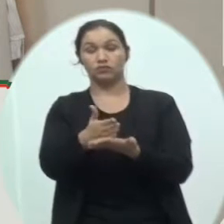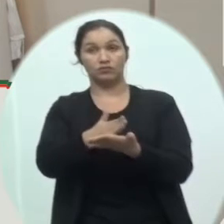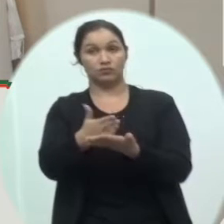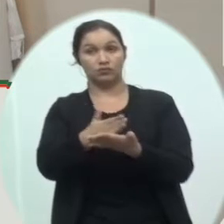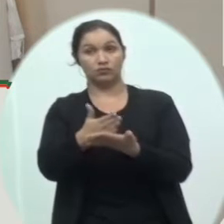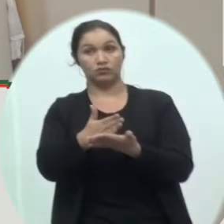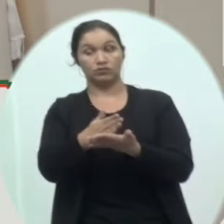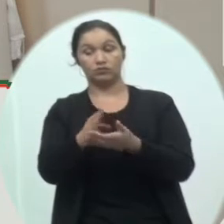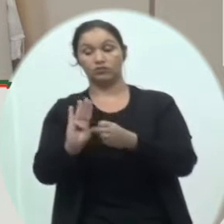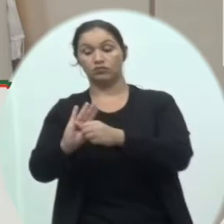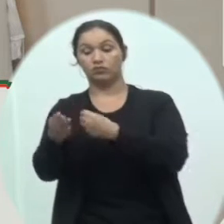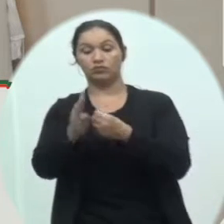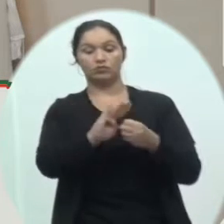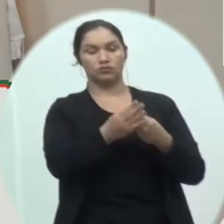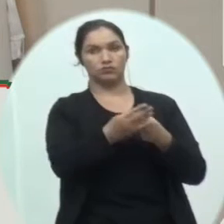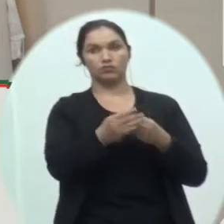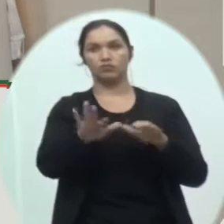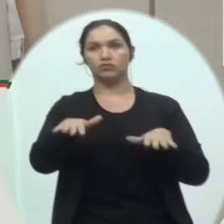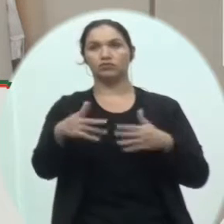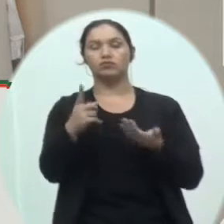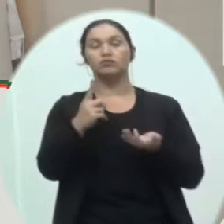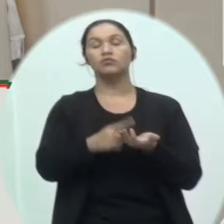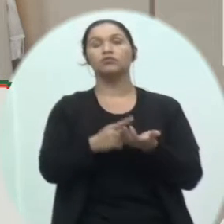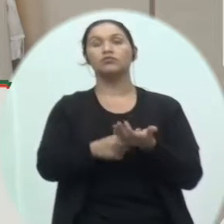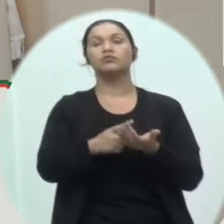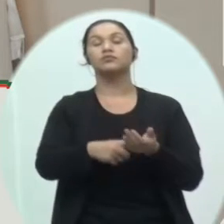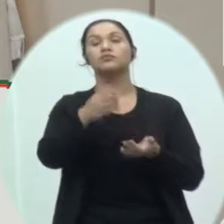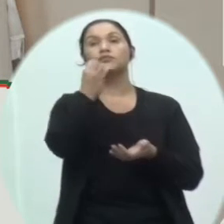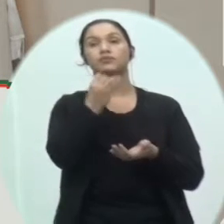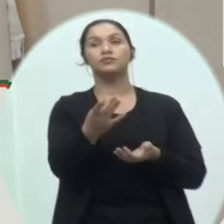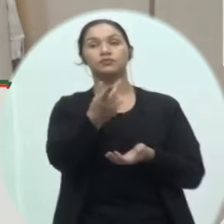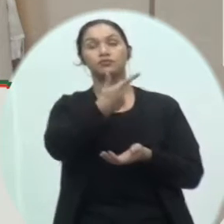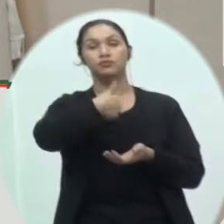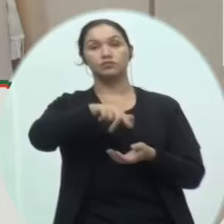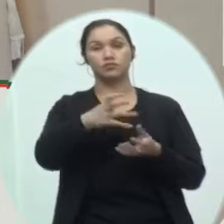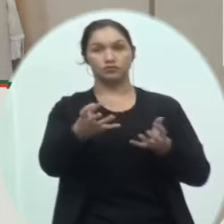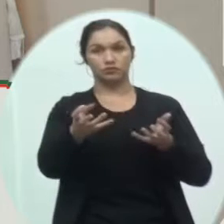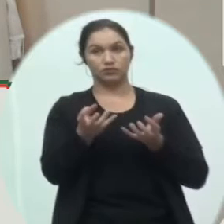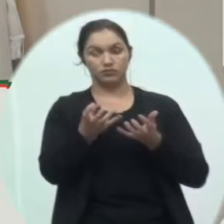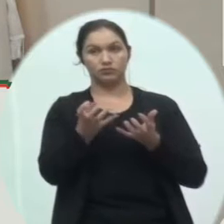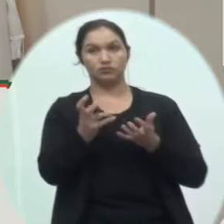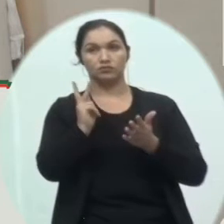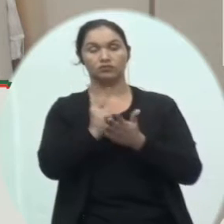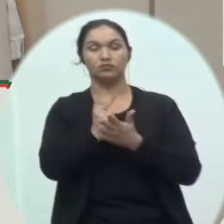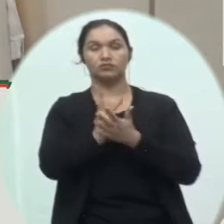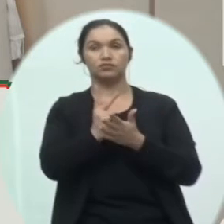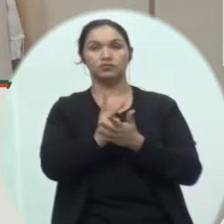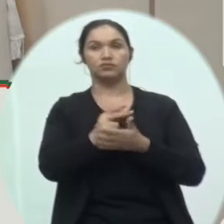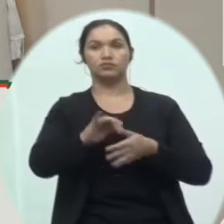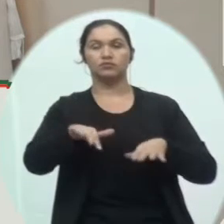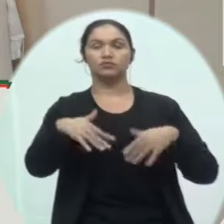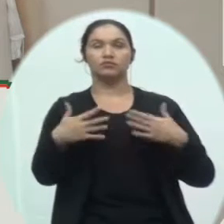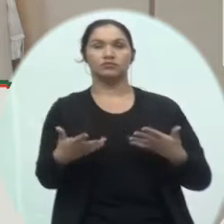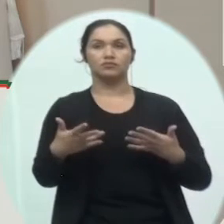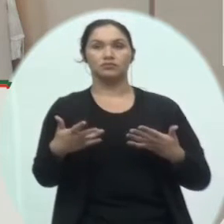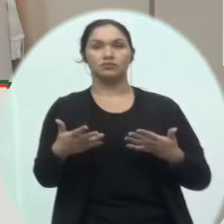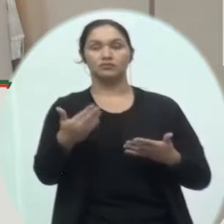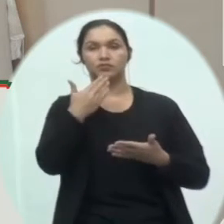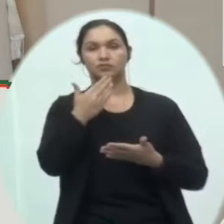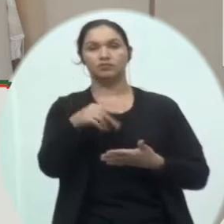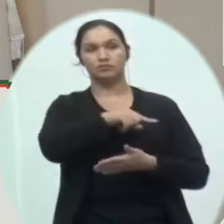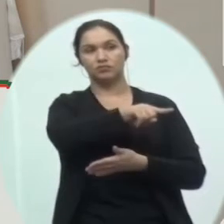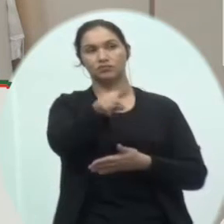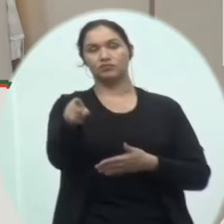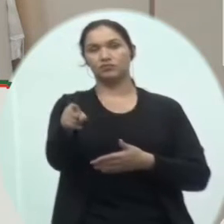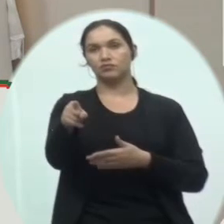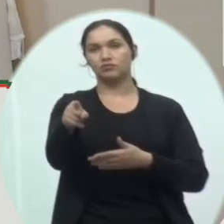um acordo muito agradável, que é mais ou menos aquilo que a gente sonhava, que sempre pensou. Então, peço o apoio